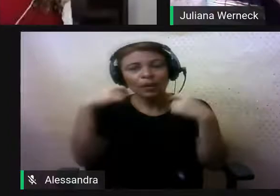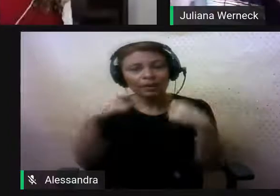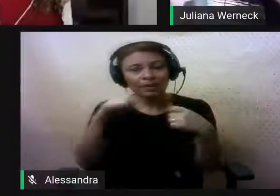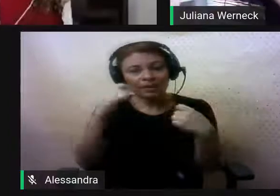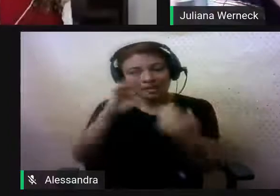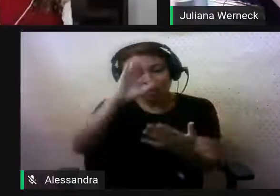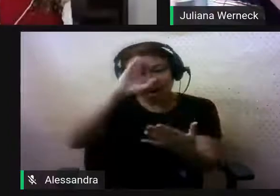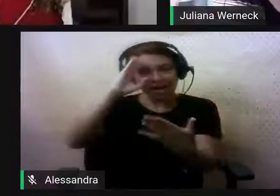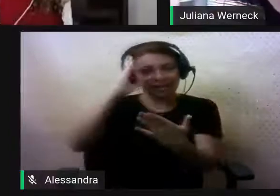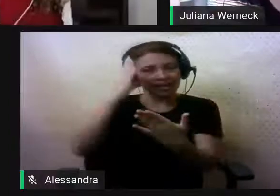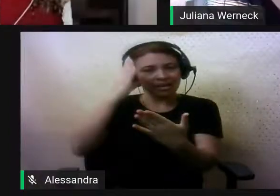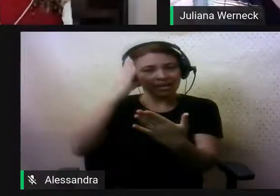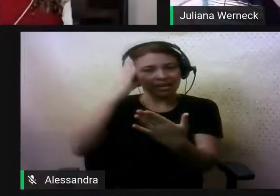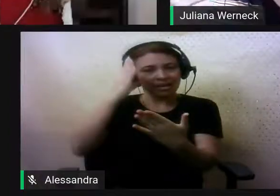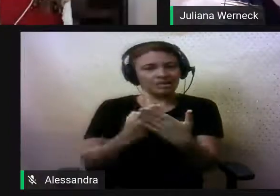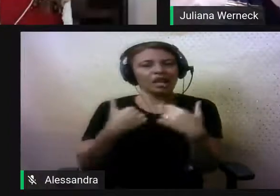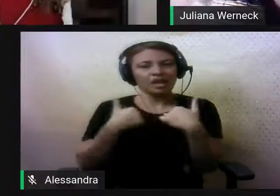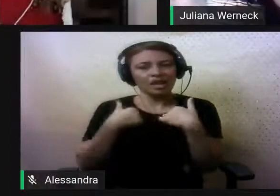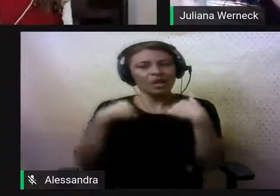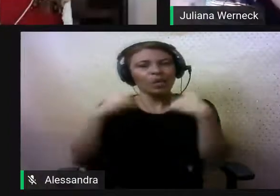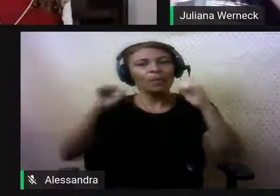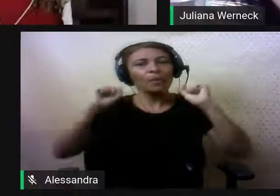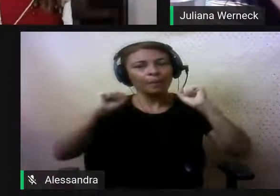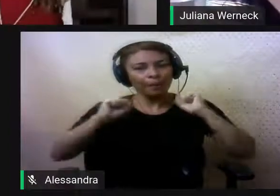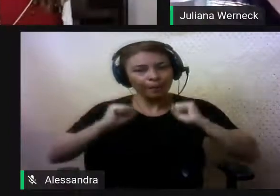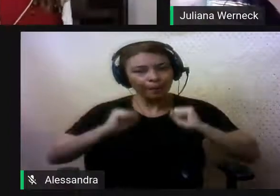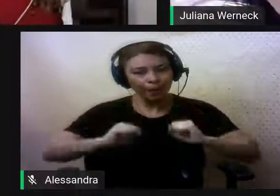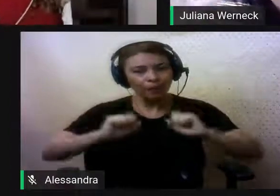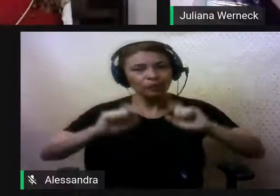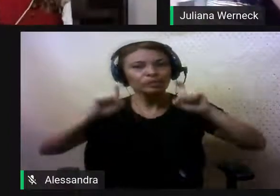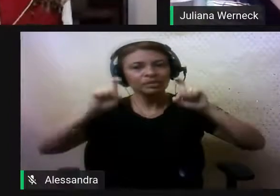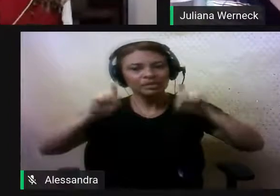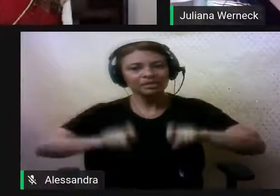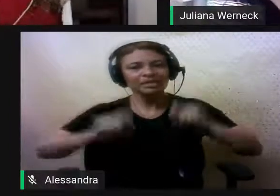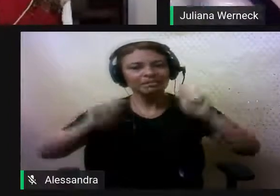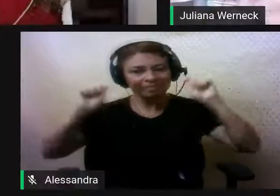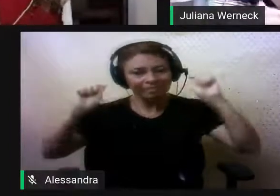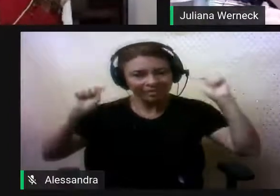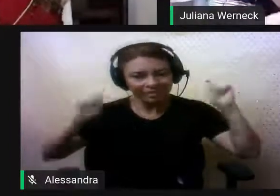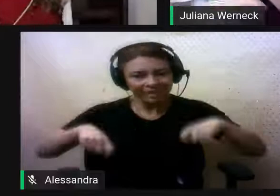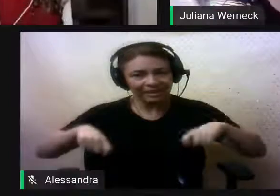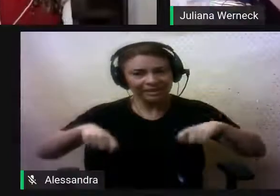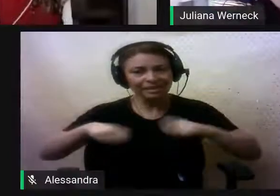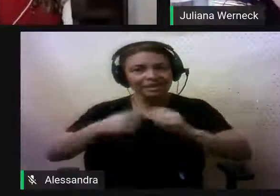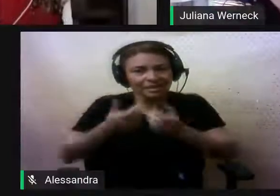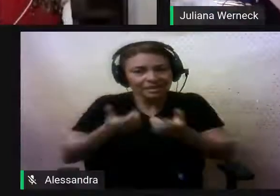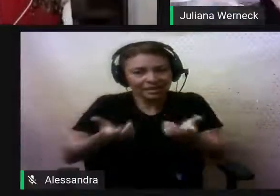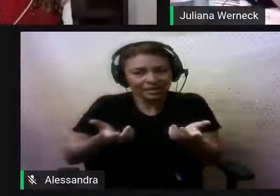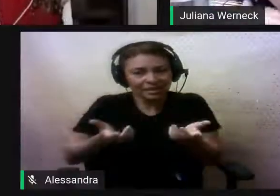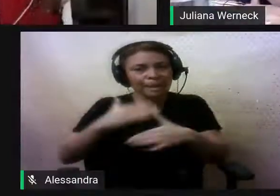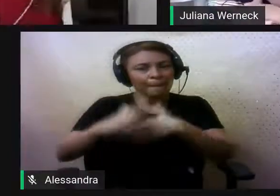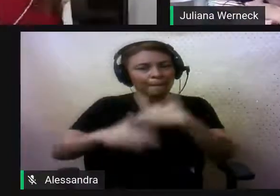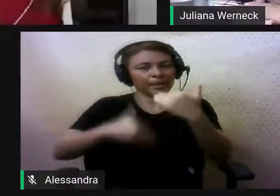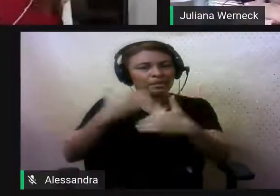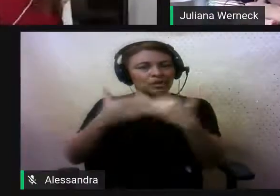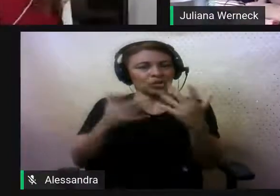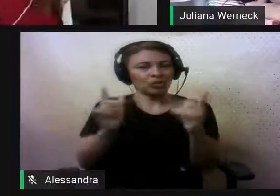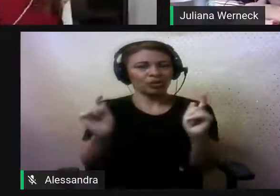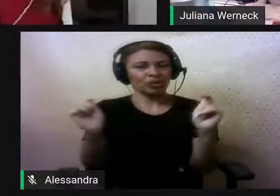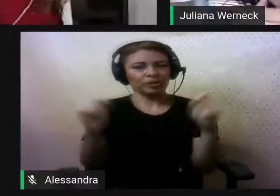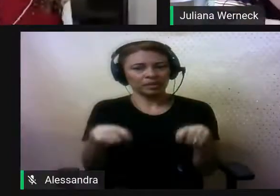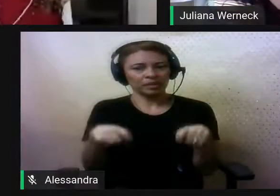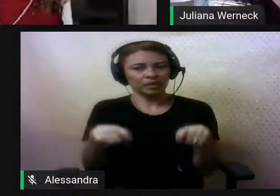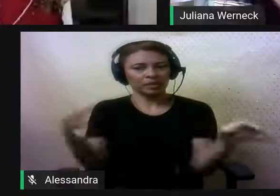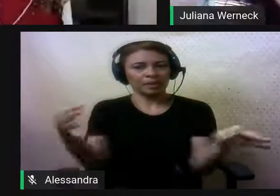crença que eu posso ser, né? Que eu tenho tudo para ser quem, né? Para desenvolver esse potencial